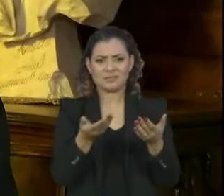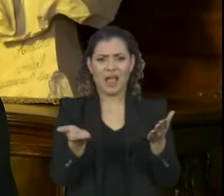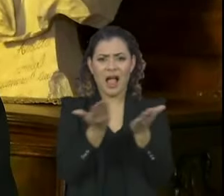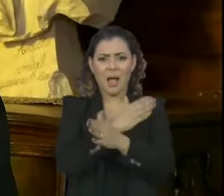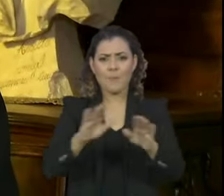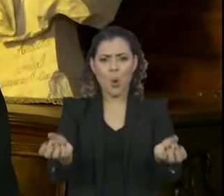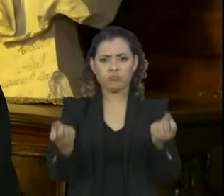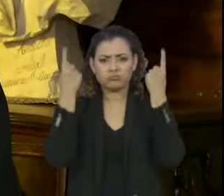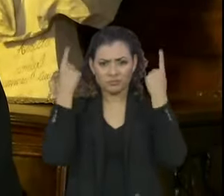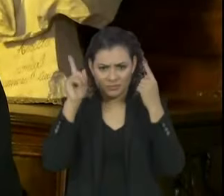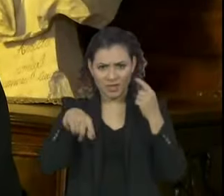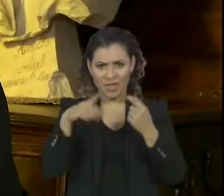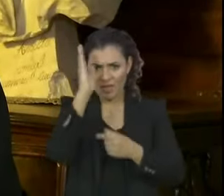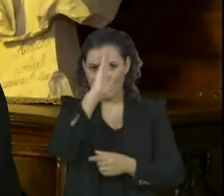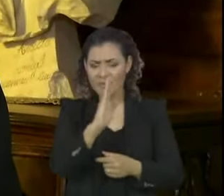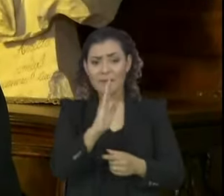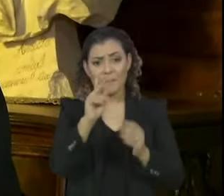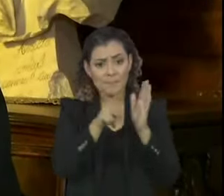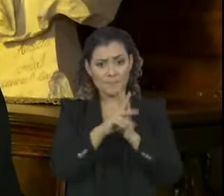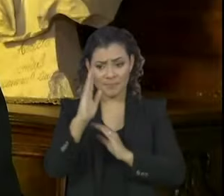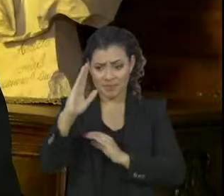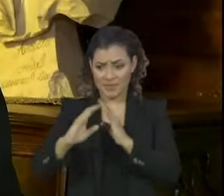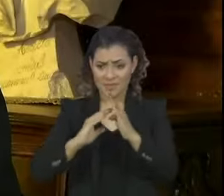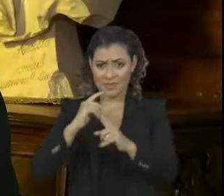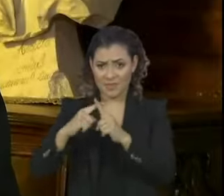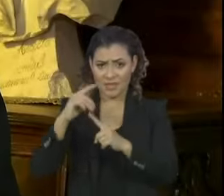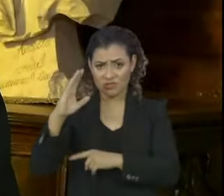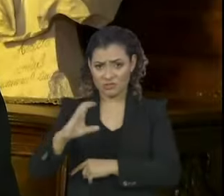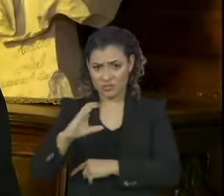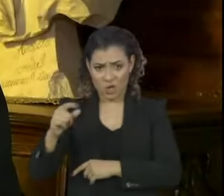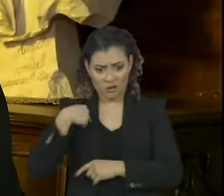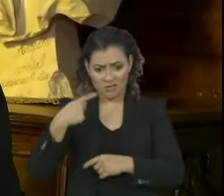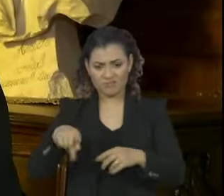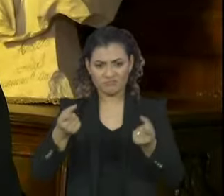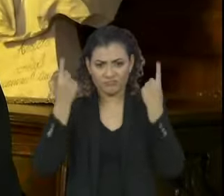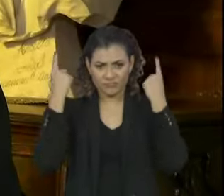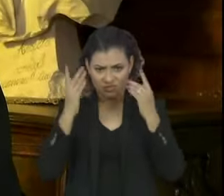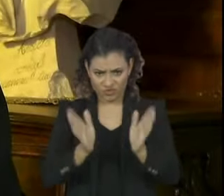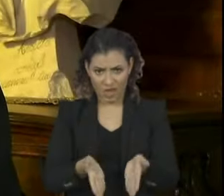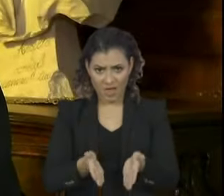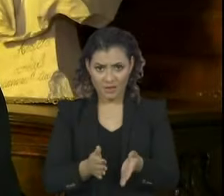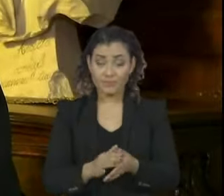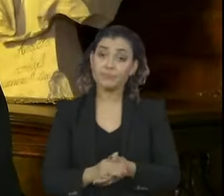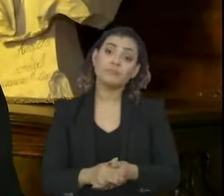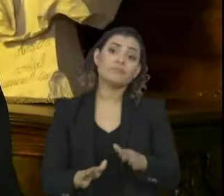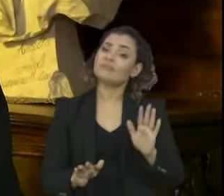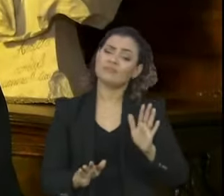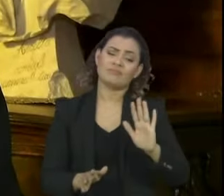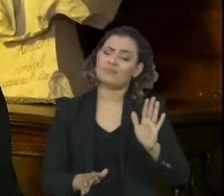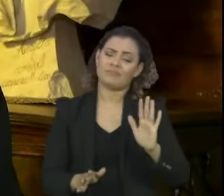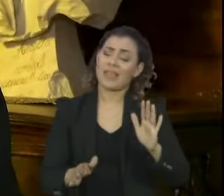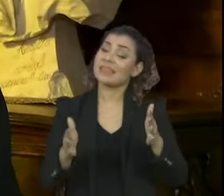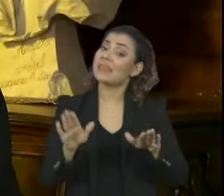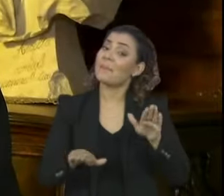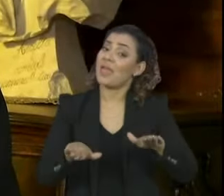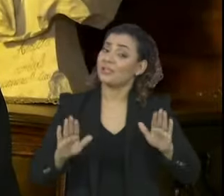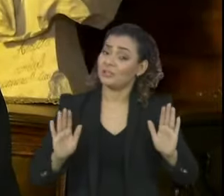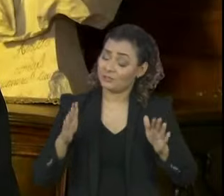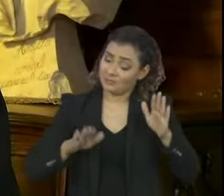ir para a igreja e olha depende as